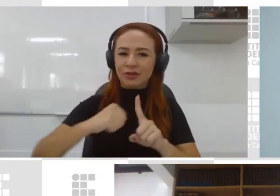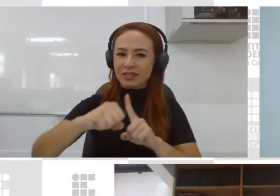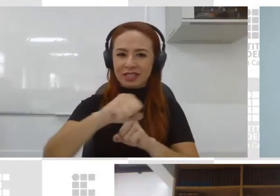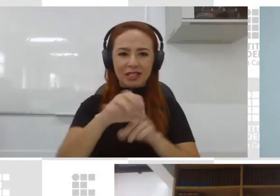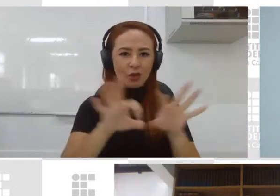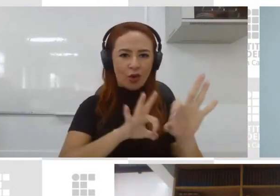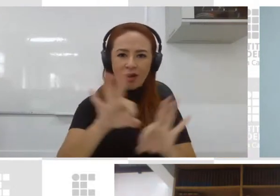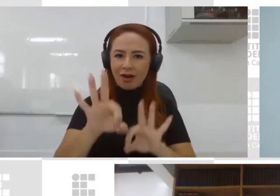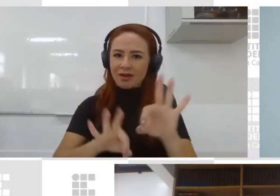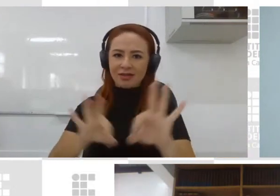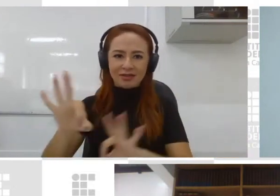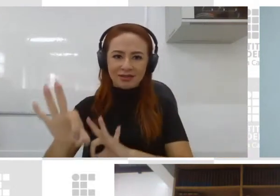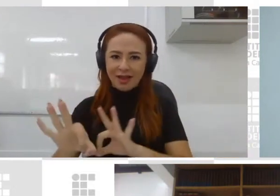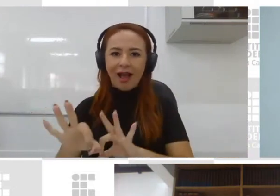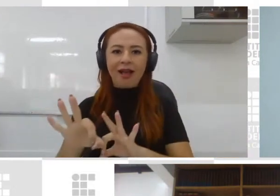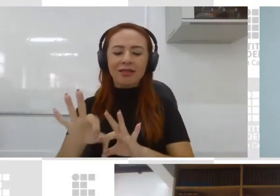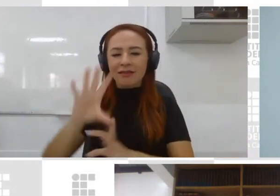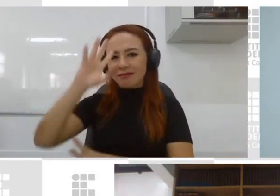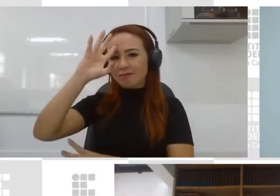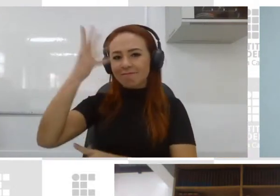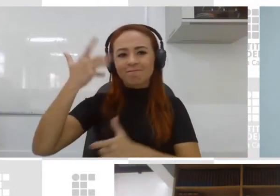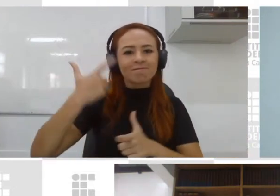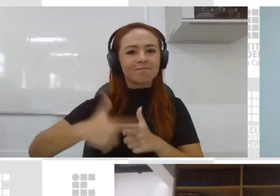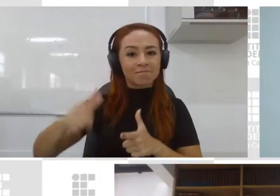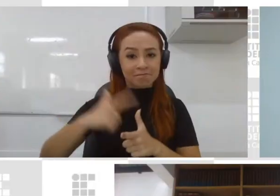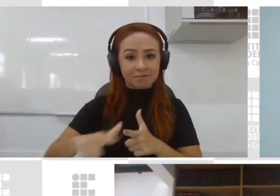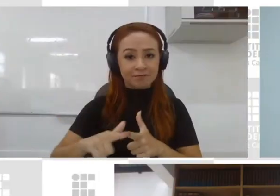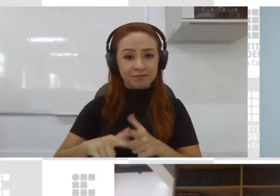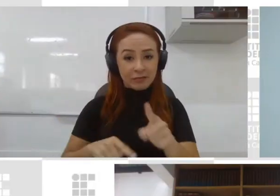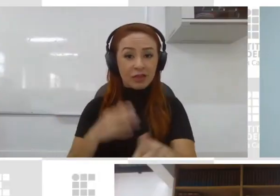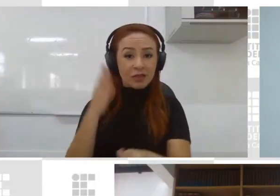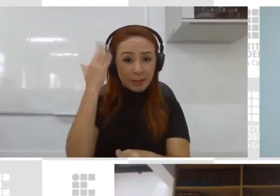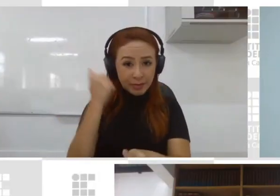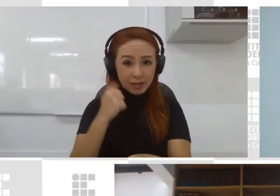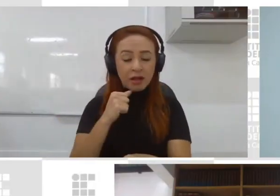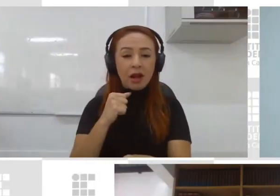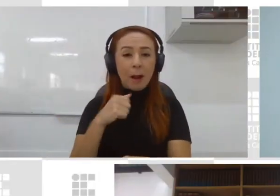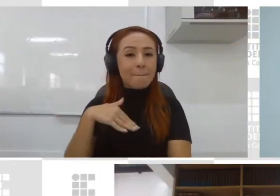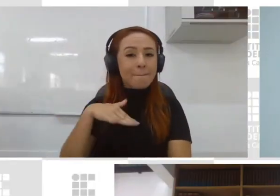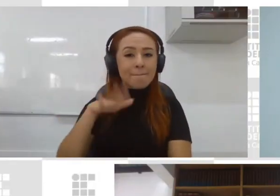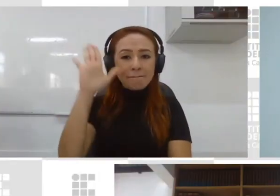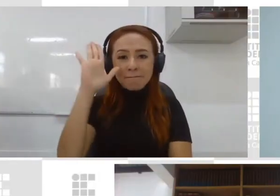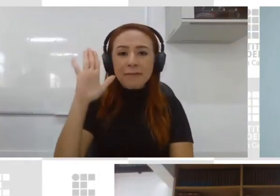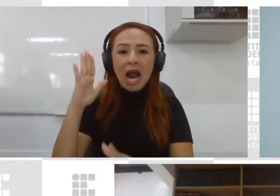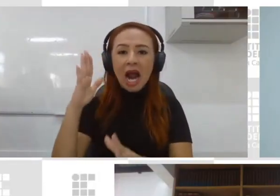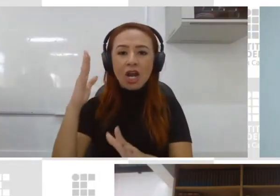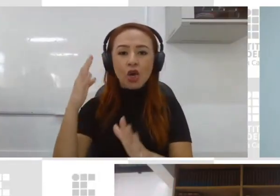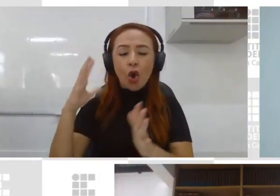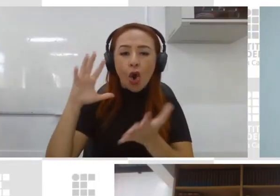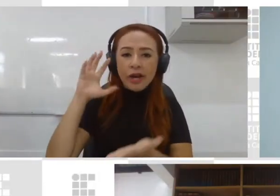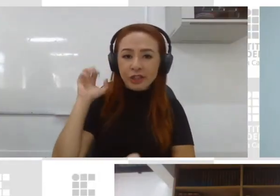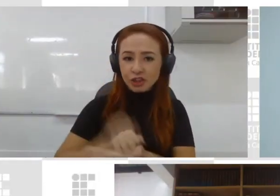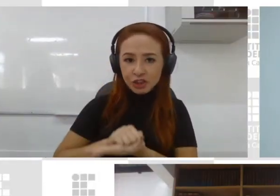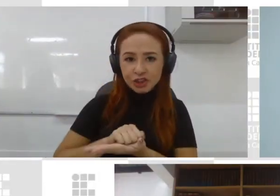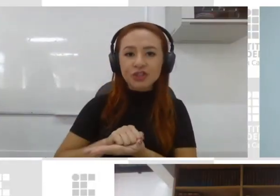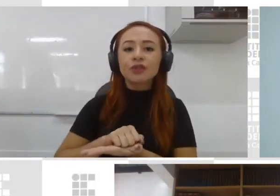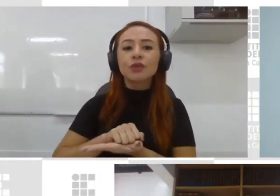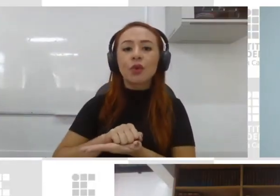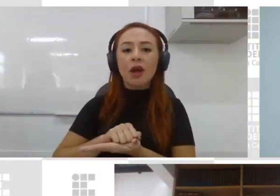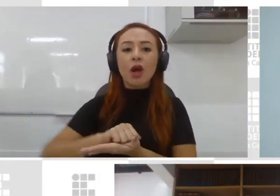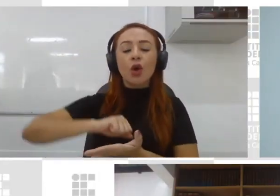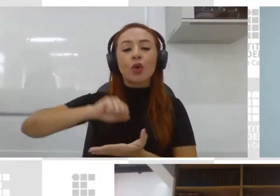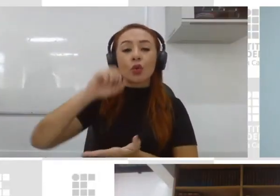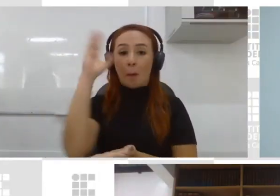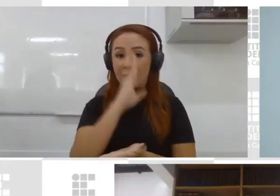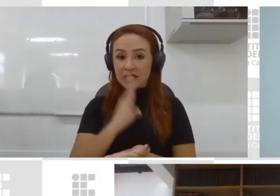ideia, a maior temperatura já registrada no Brasil foi de 44,8 graus Celsius.